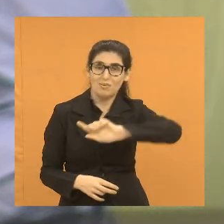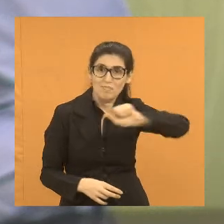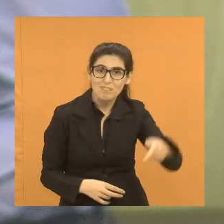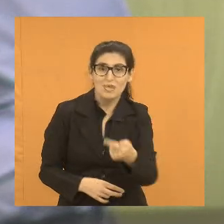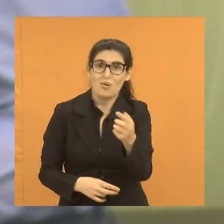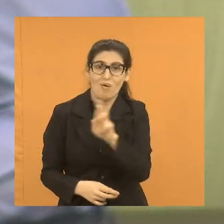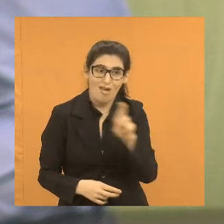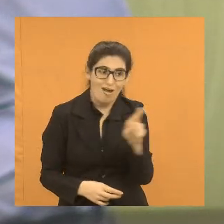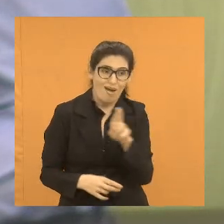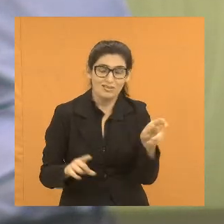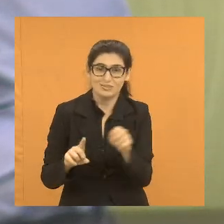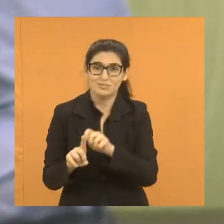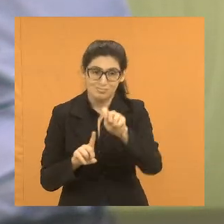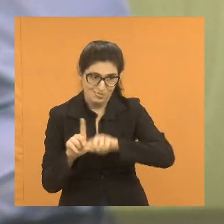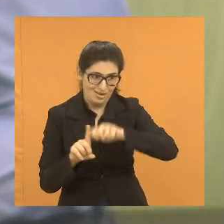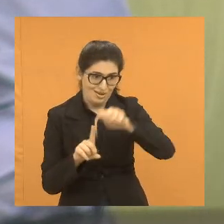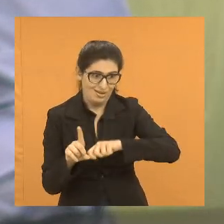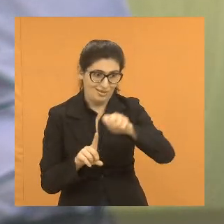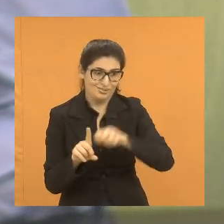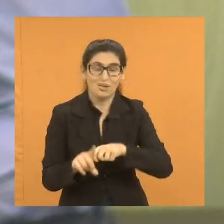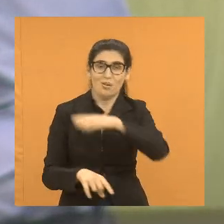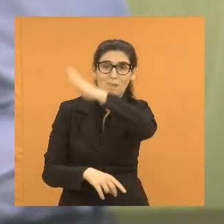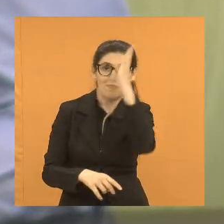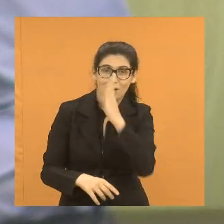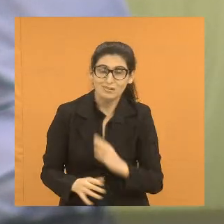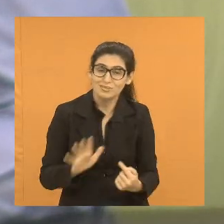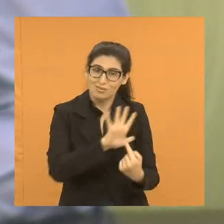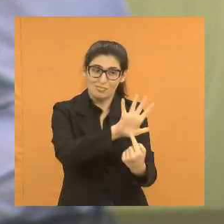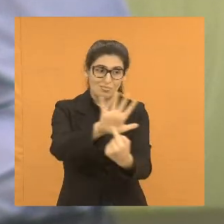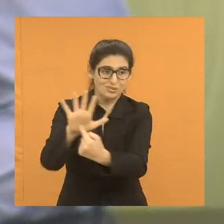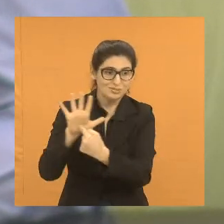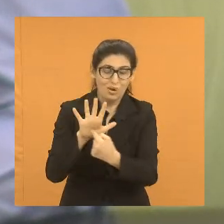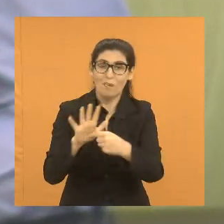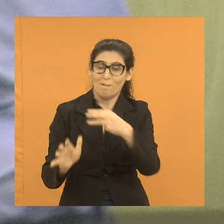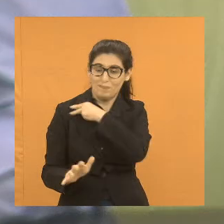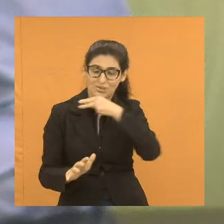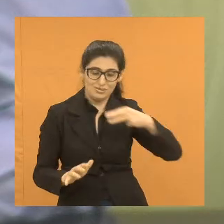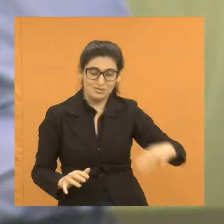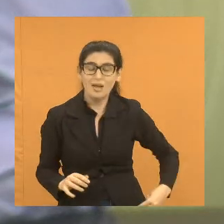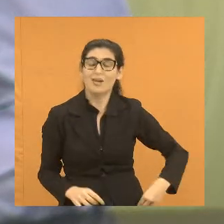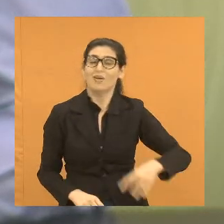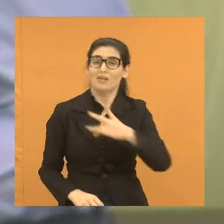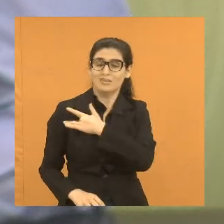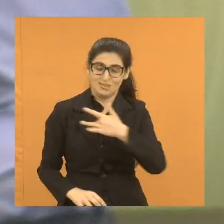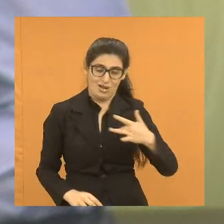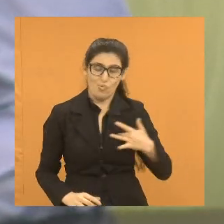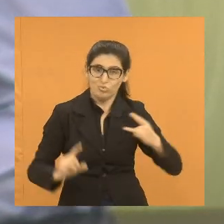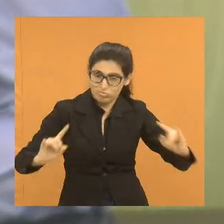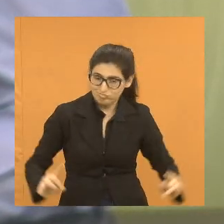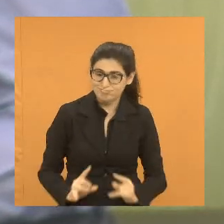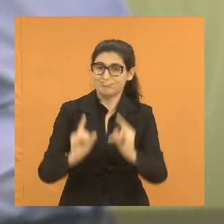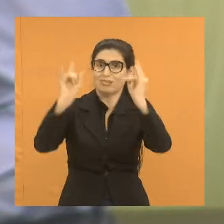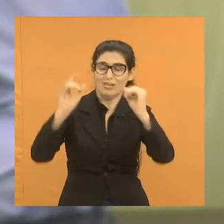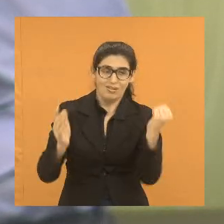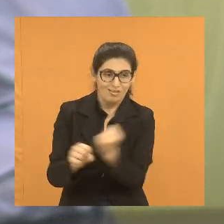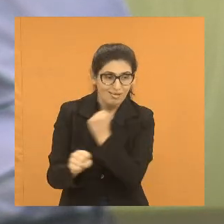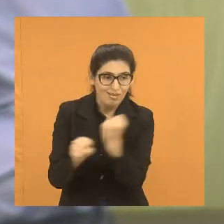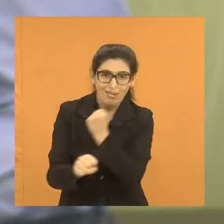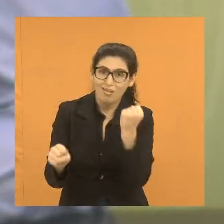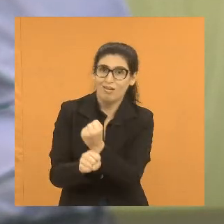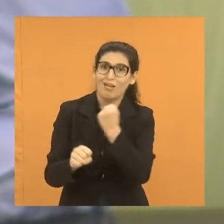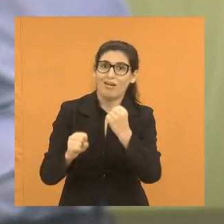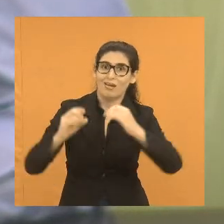para o Brasil inteiro, para mostrar até que quem fez foi o Ministério da Saúde, o prédio, né? O